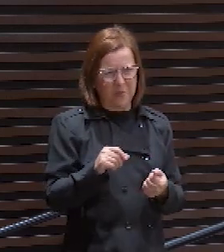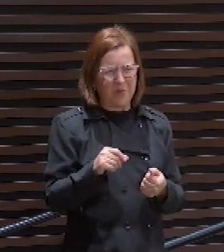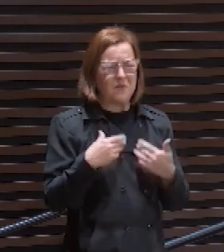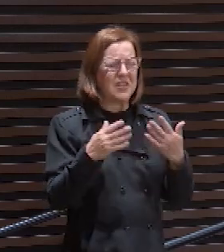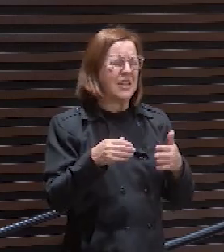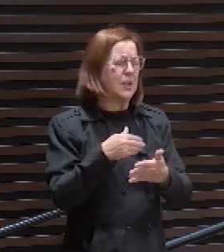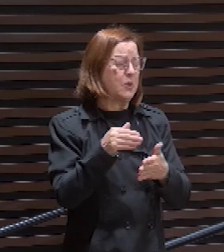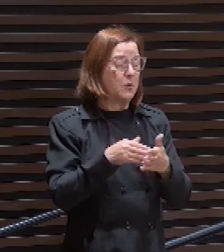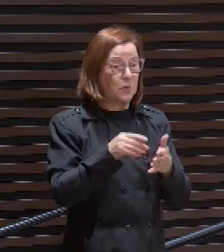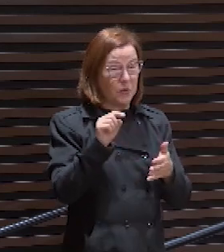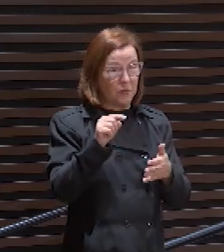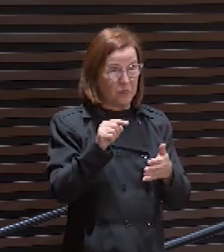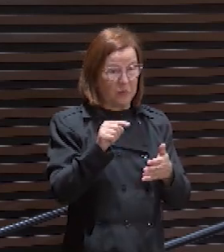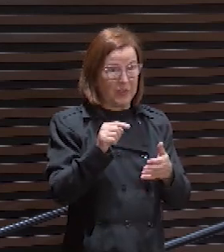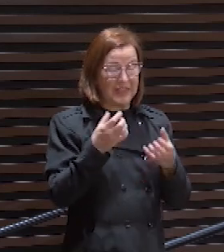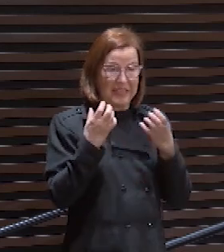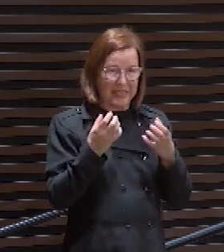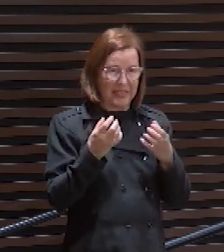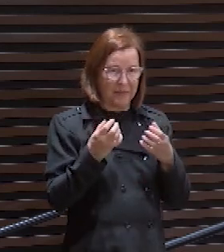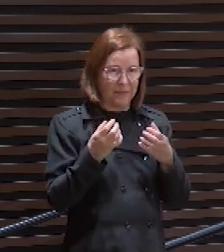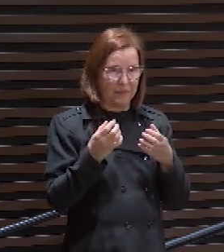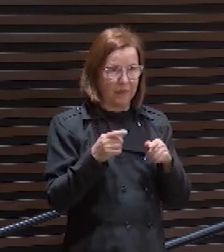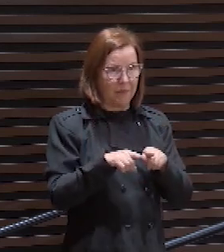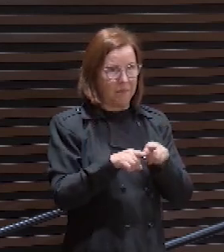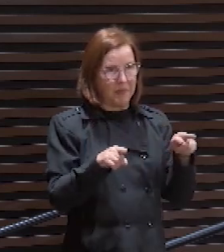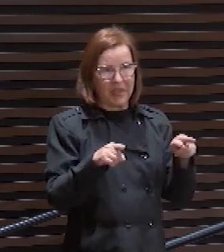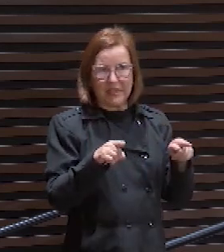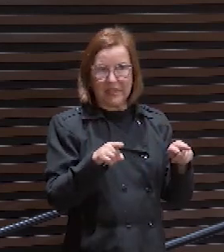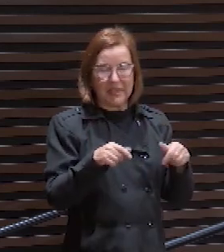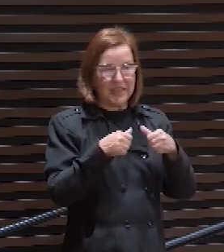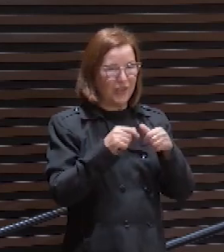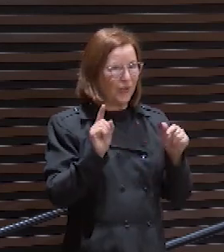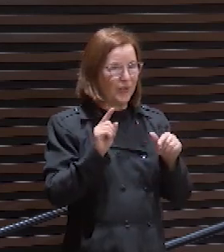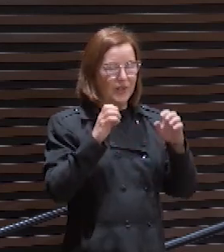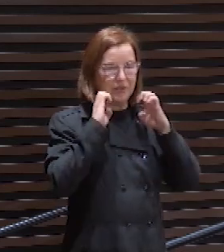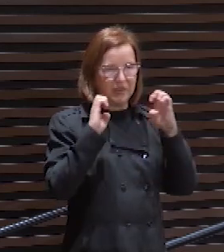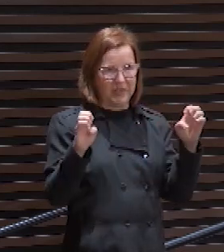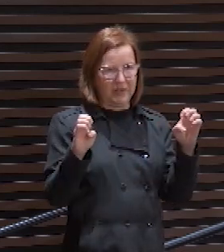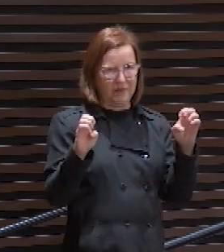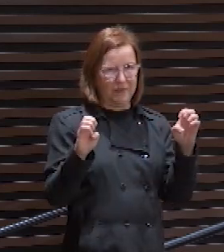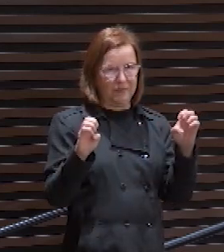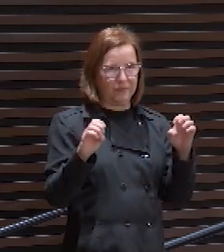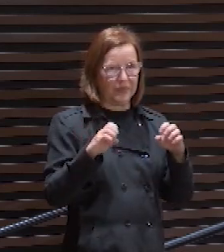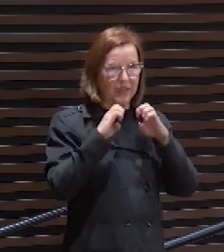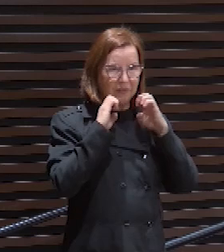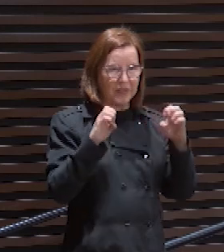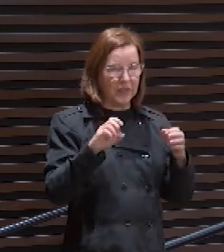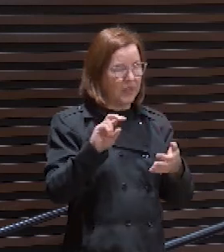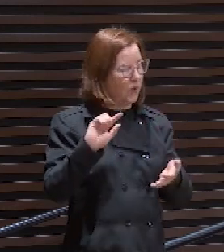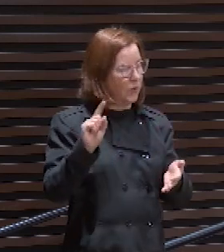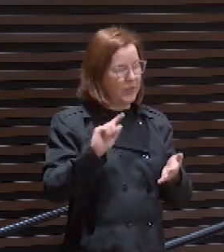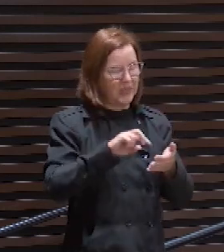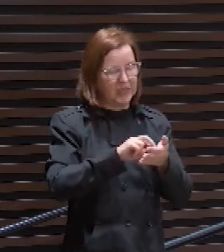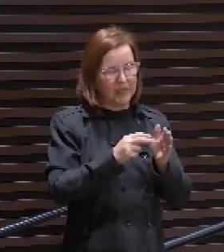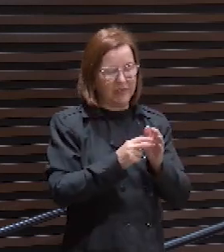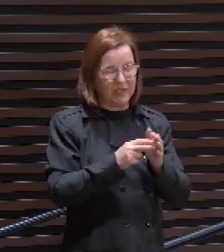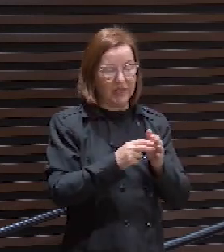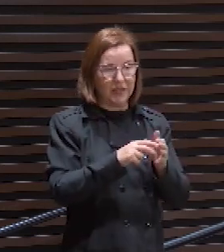quiser. Meus irmãos, esse não é o Evangelho. O Evangelho não é a gente ter tudo o que nós queremos da parte de